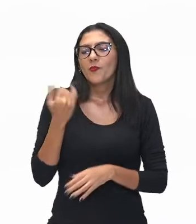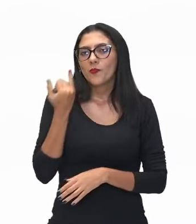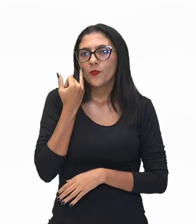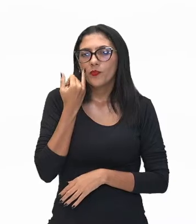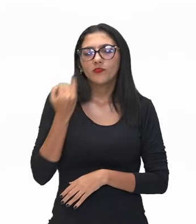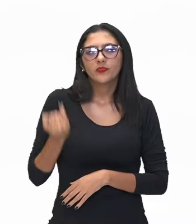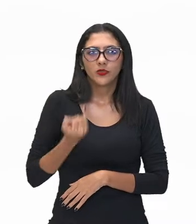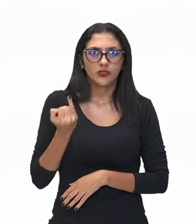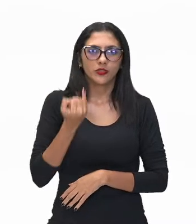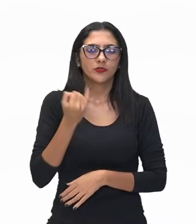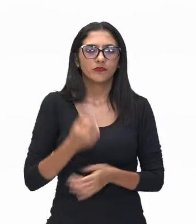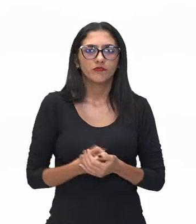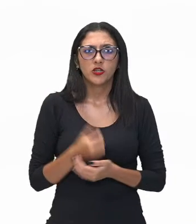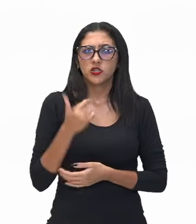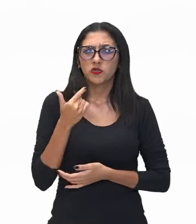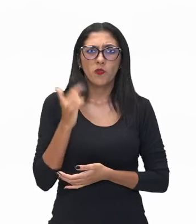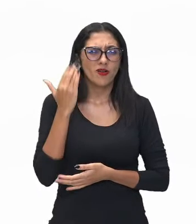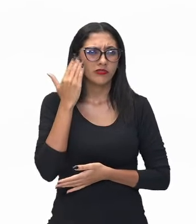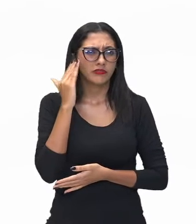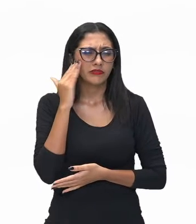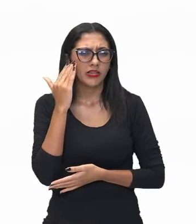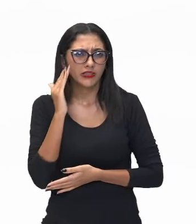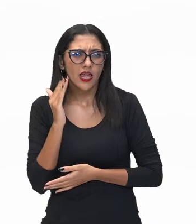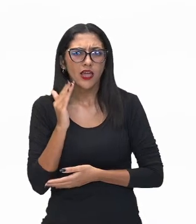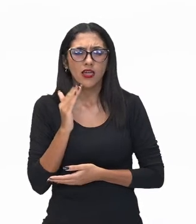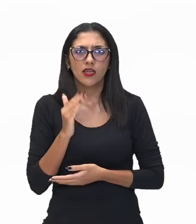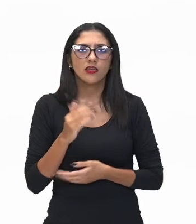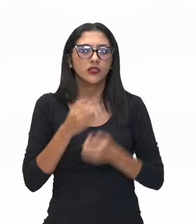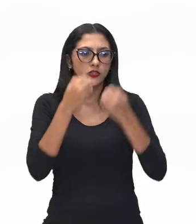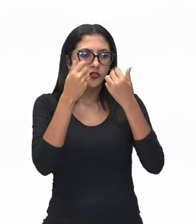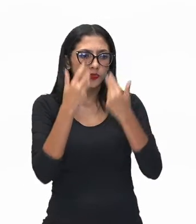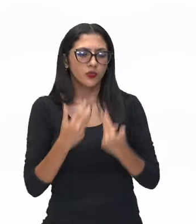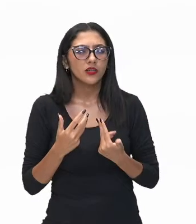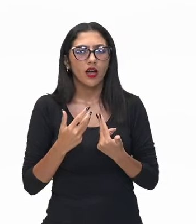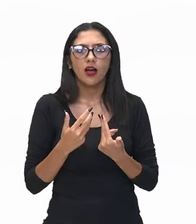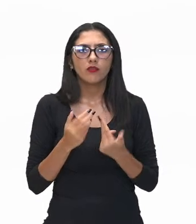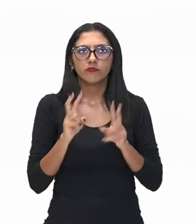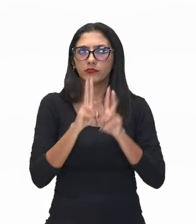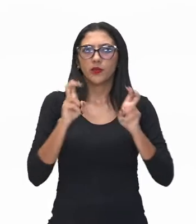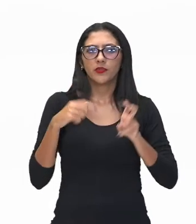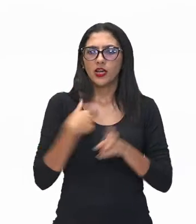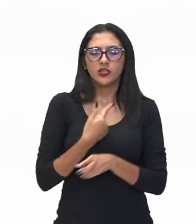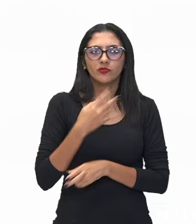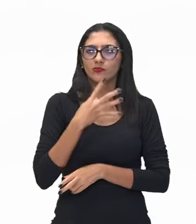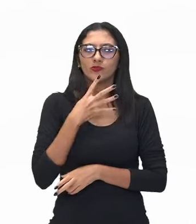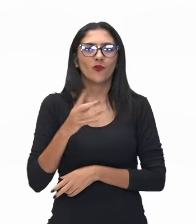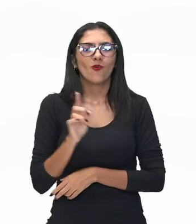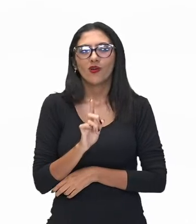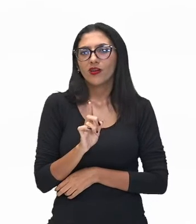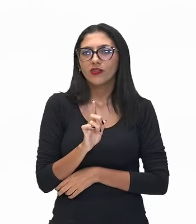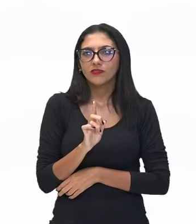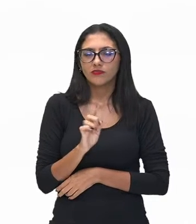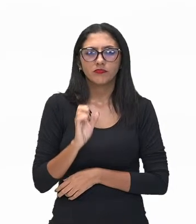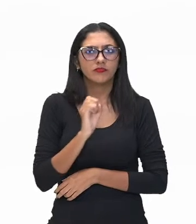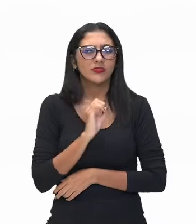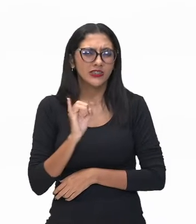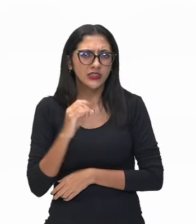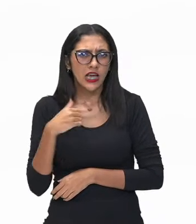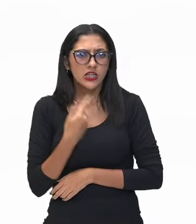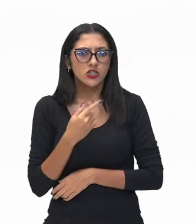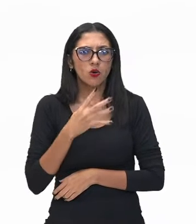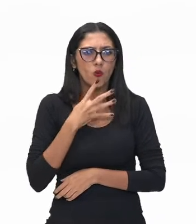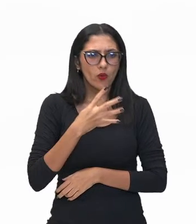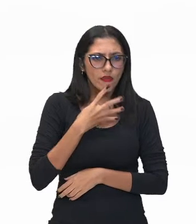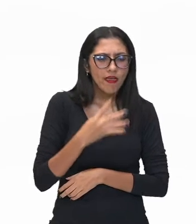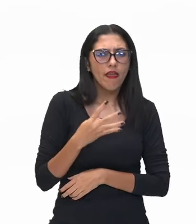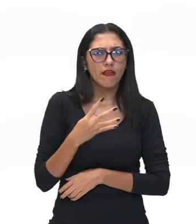posso interpretar algo que eu desconheça, né? Então, se o meu pé pisou naquele terreno, eu vou conhecer aquele